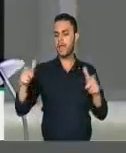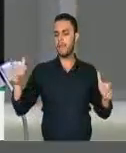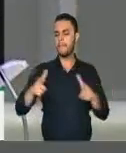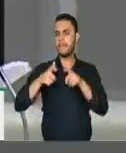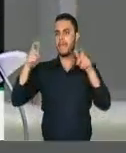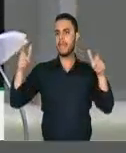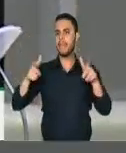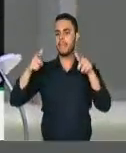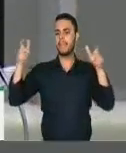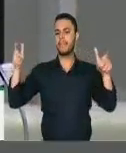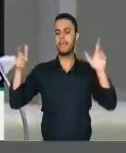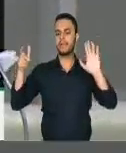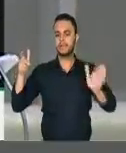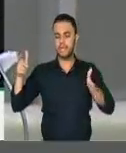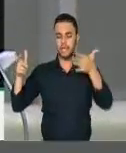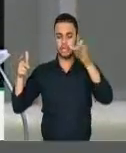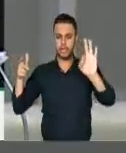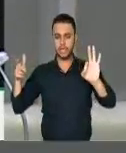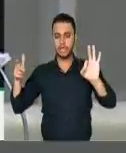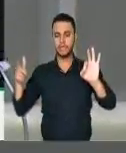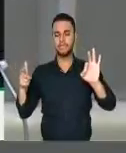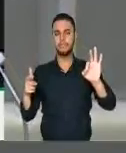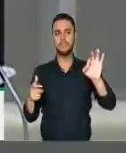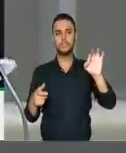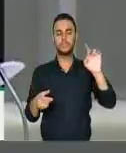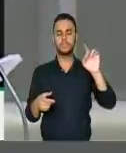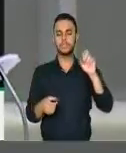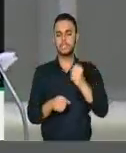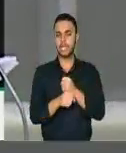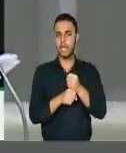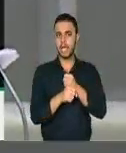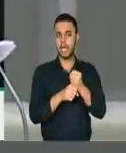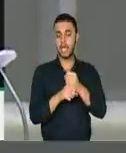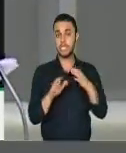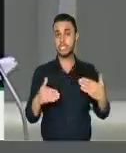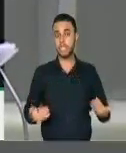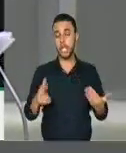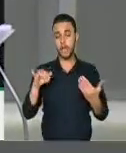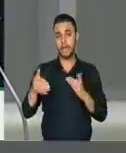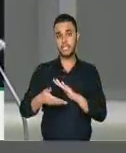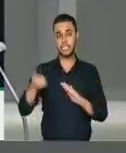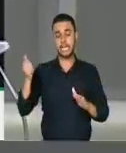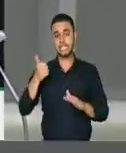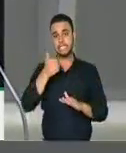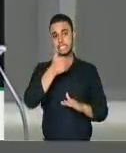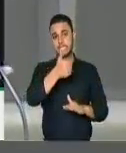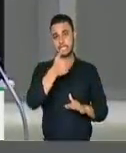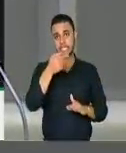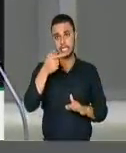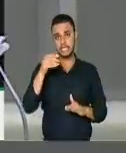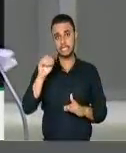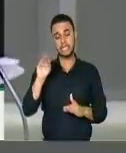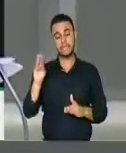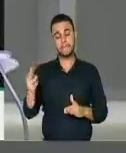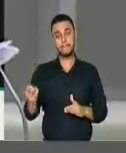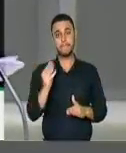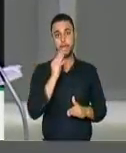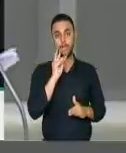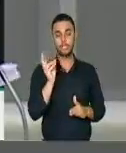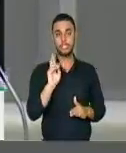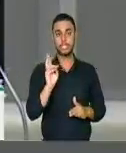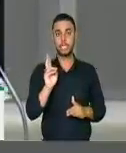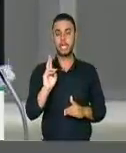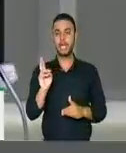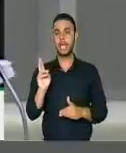uma década de redução e vai tirar 170 milhões da sua doação